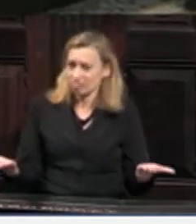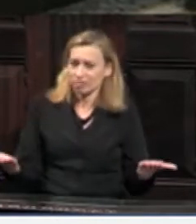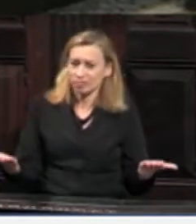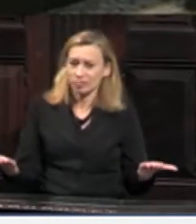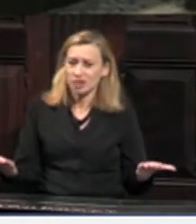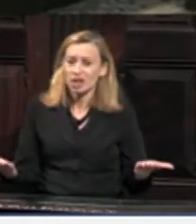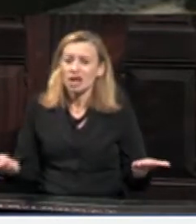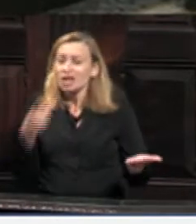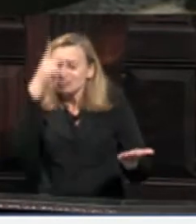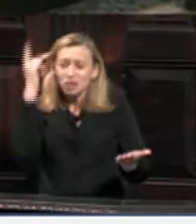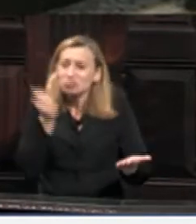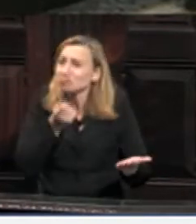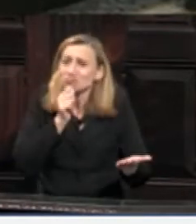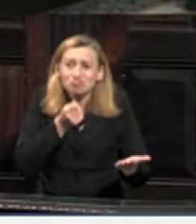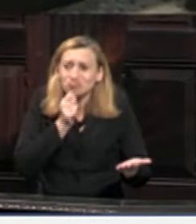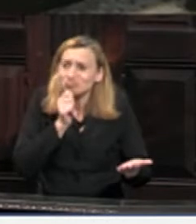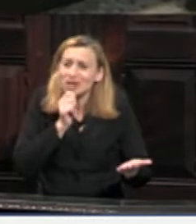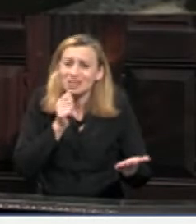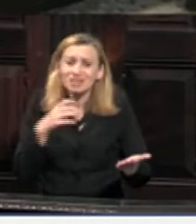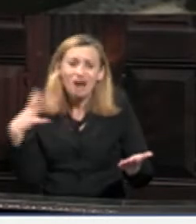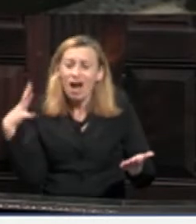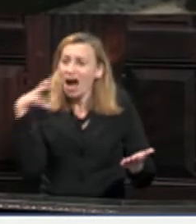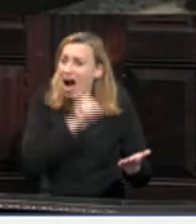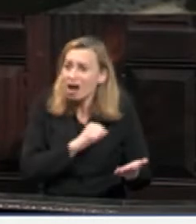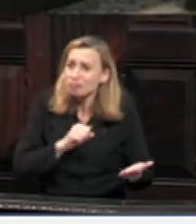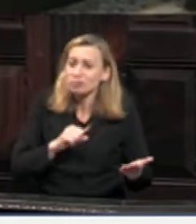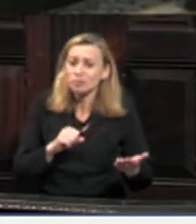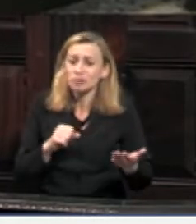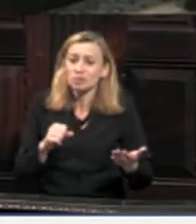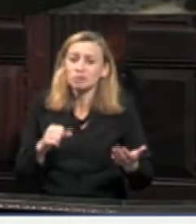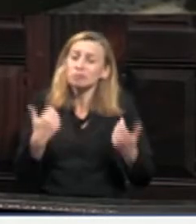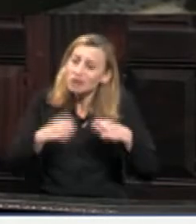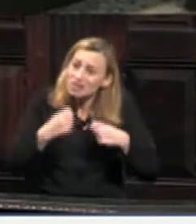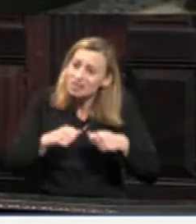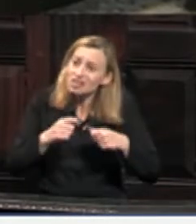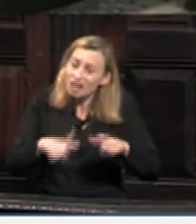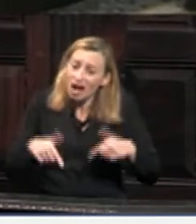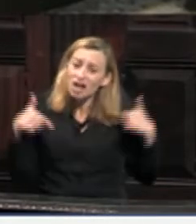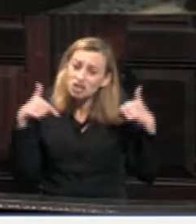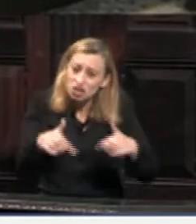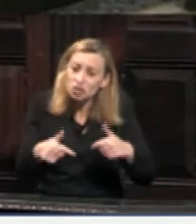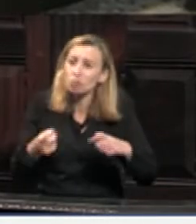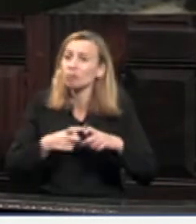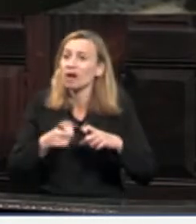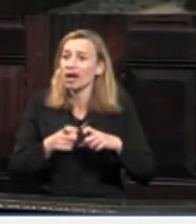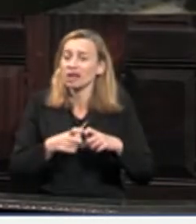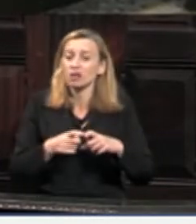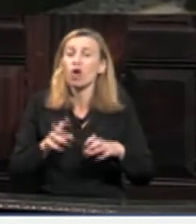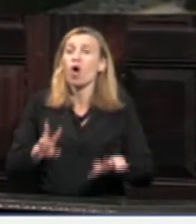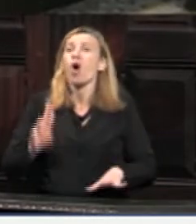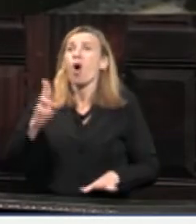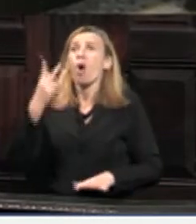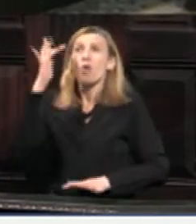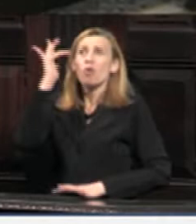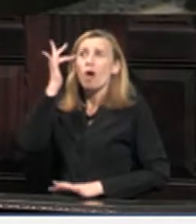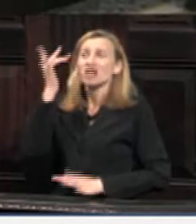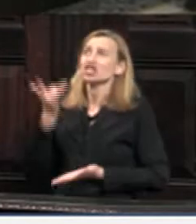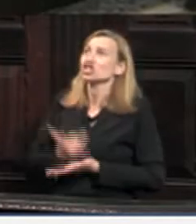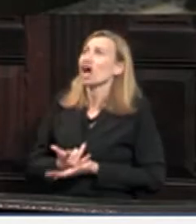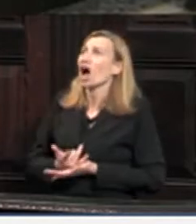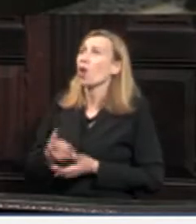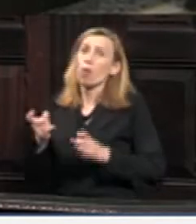ou tenha ele a necessidade urgente, urgentíssima de fazer o exame, ou o médico achar que ele tem que se internar